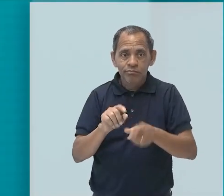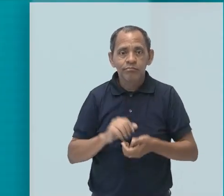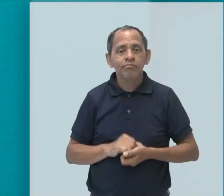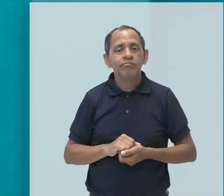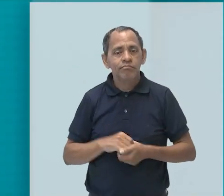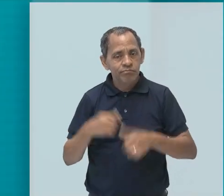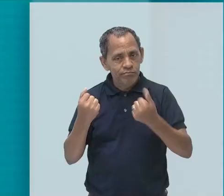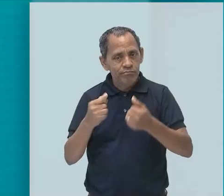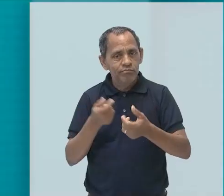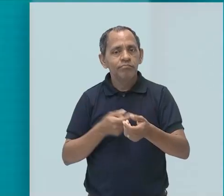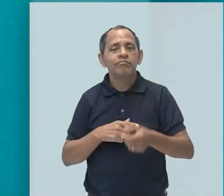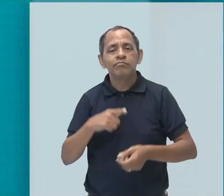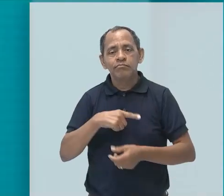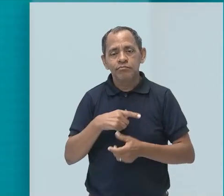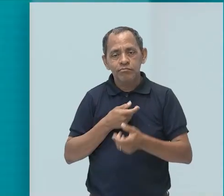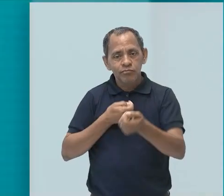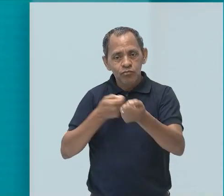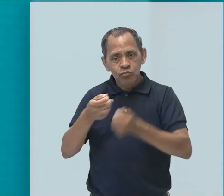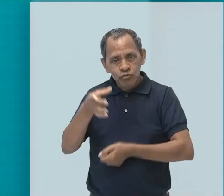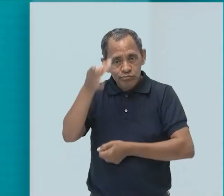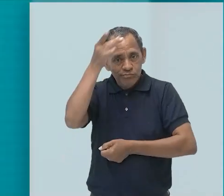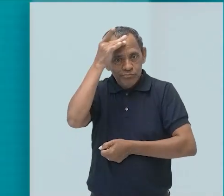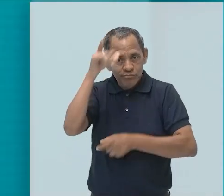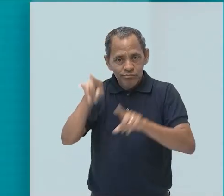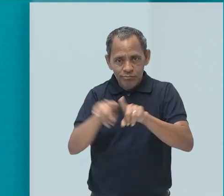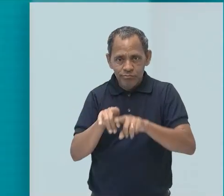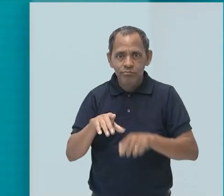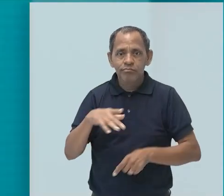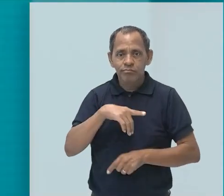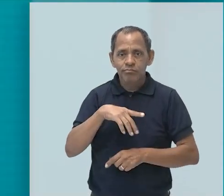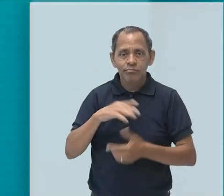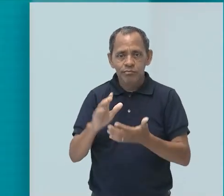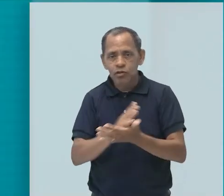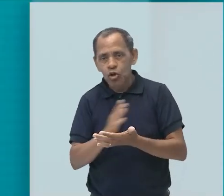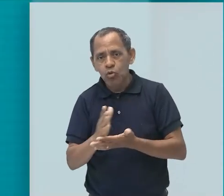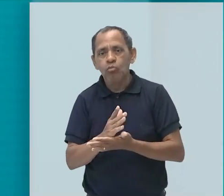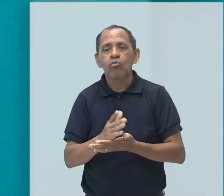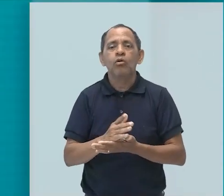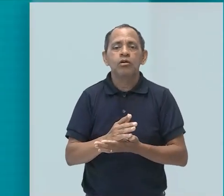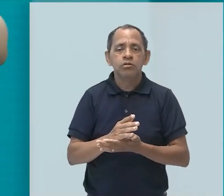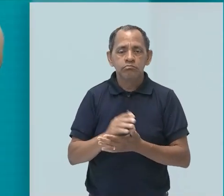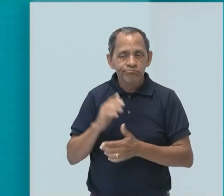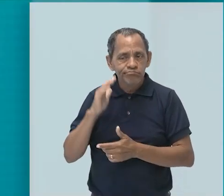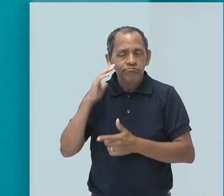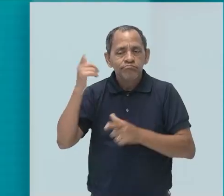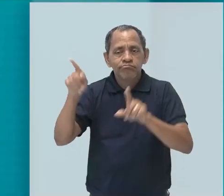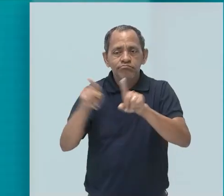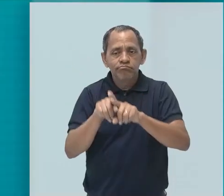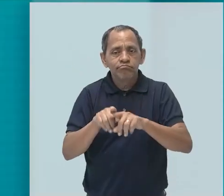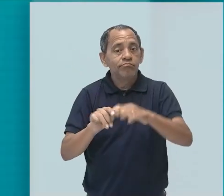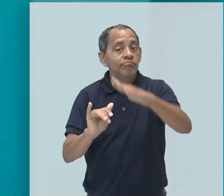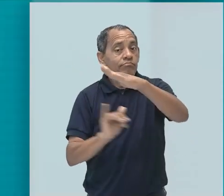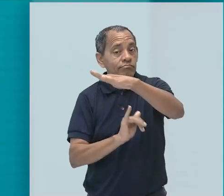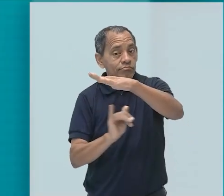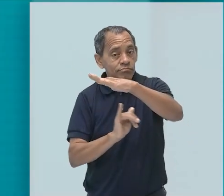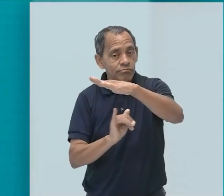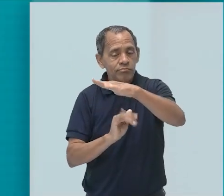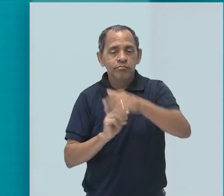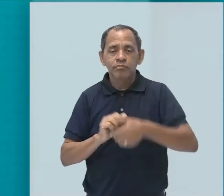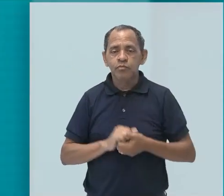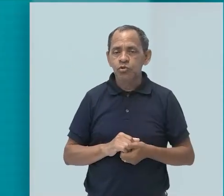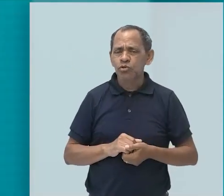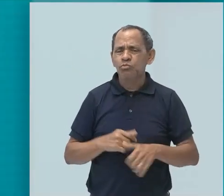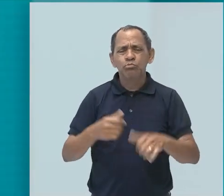domine, ok? Mas há situações de informalidade. Há situações em que você não